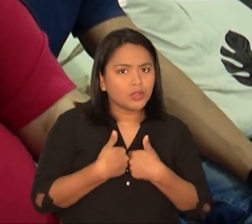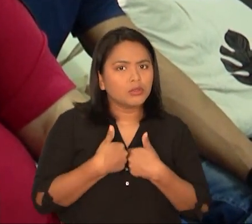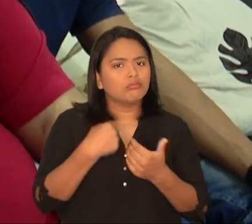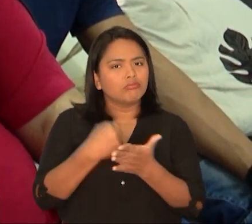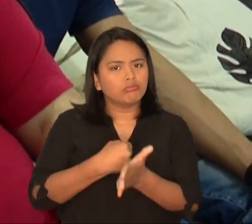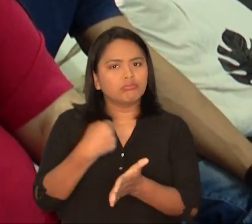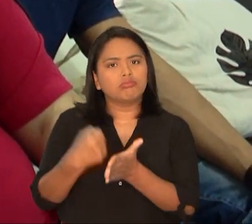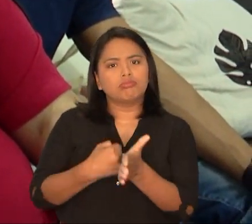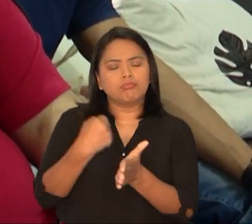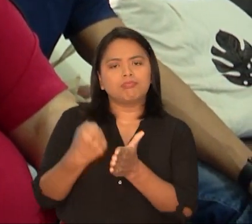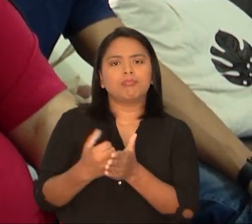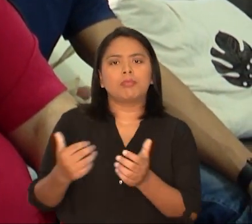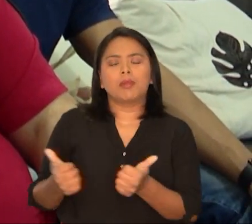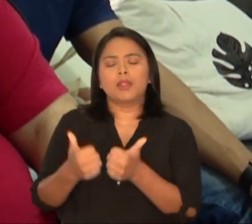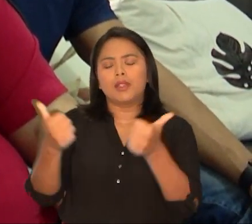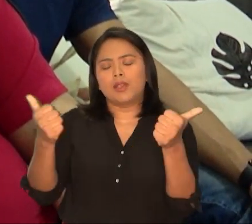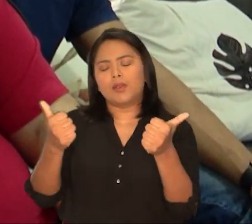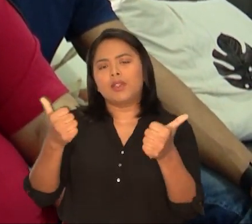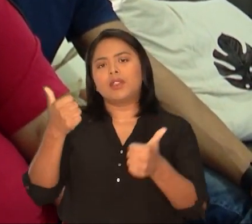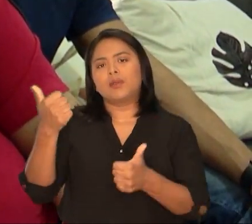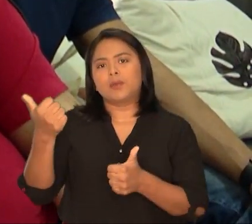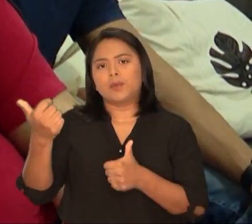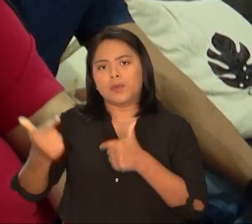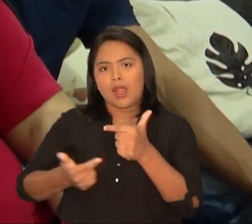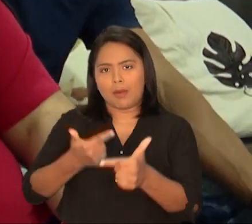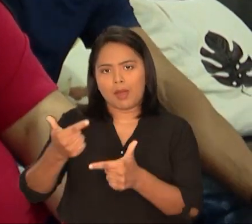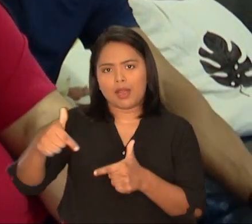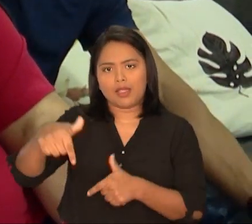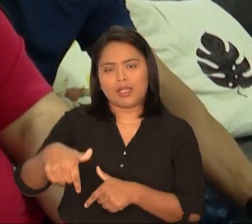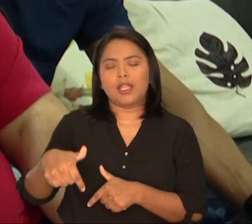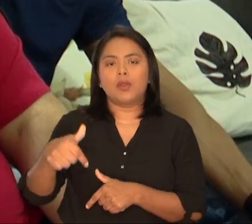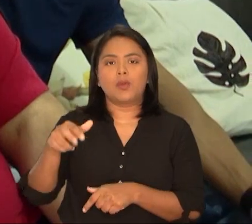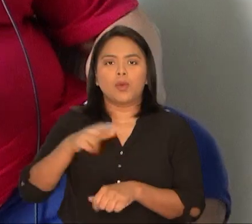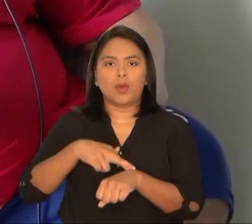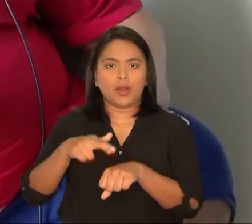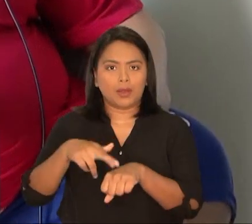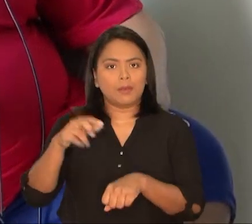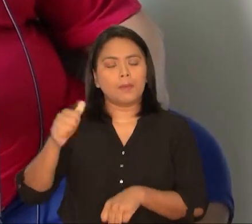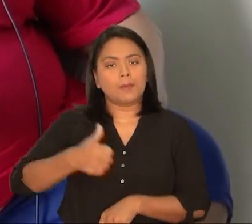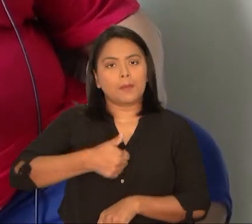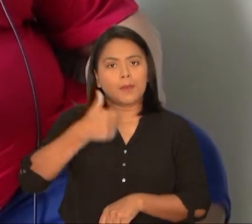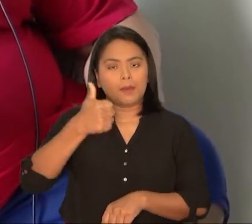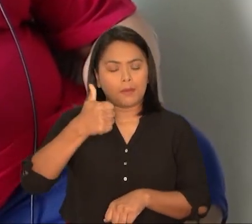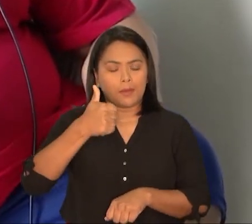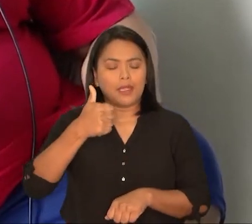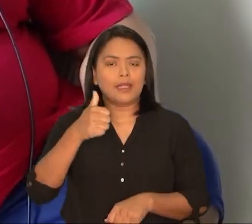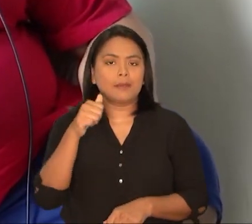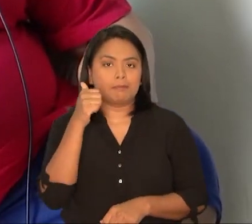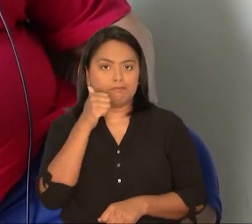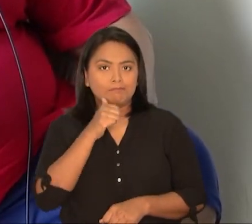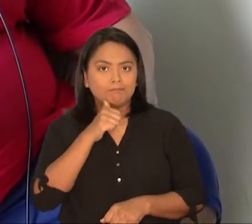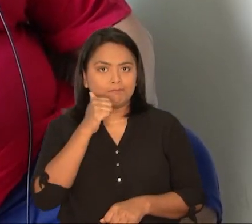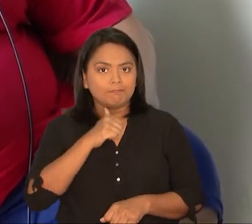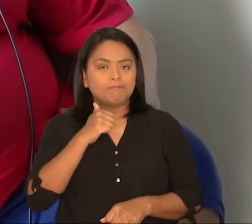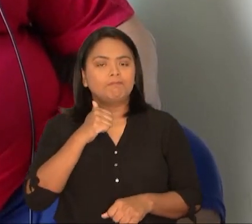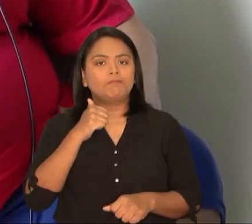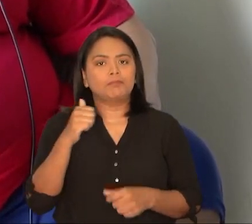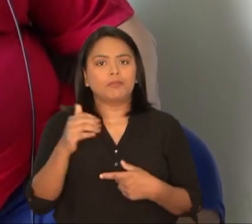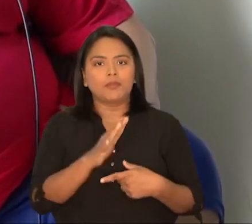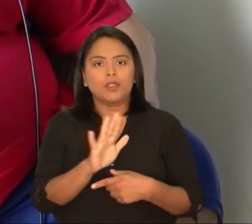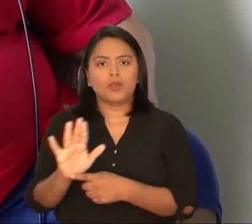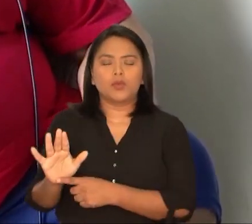por melhorias nos serviços ofertados em Roraima, sendo uma das pioneiras na luta por direitos para as pessoas autistas.